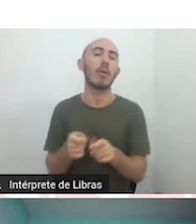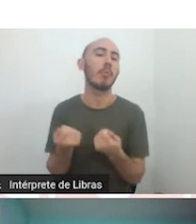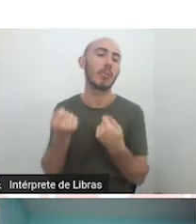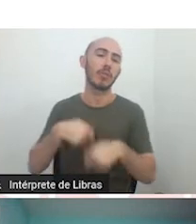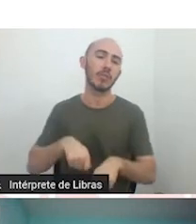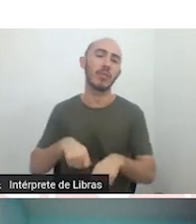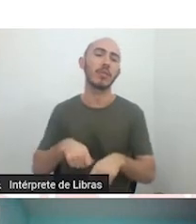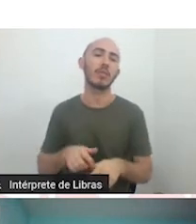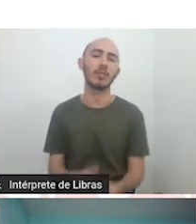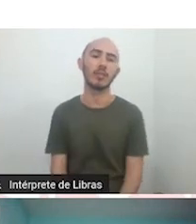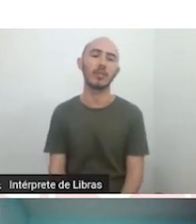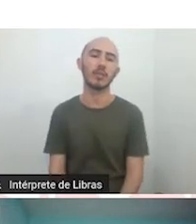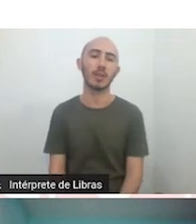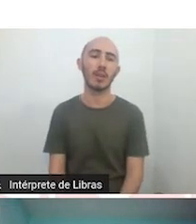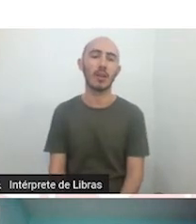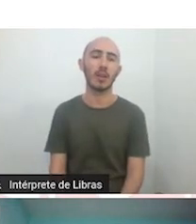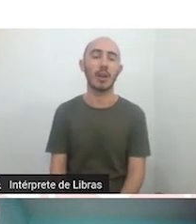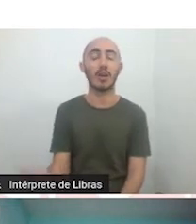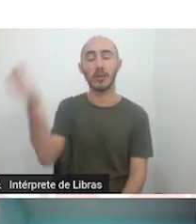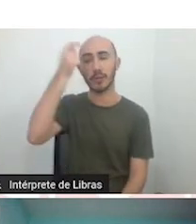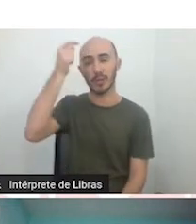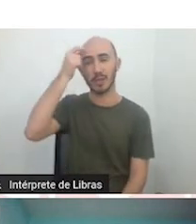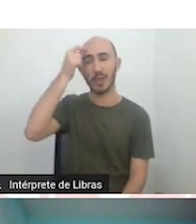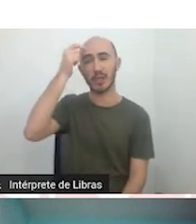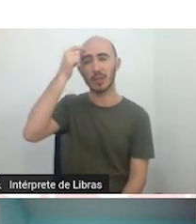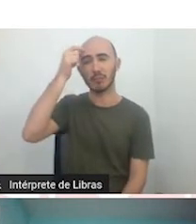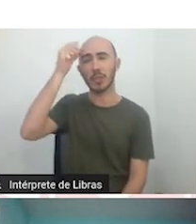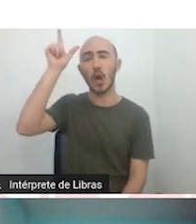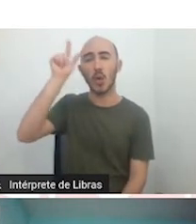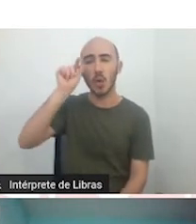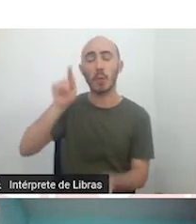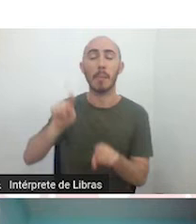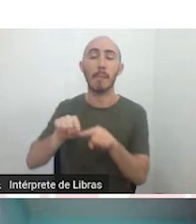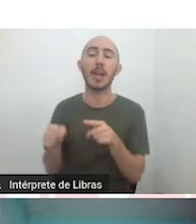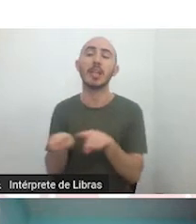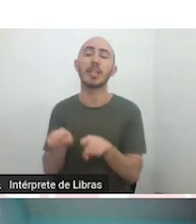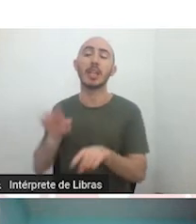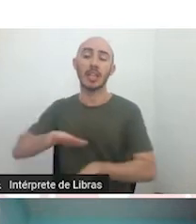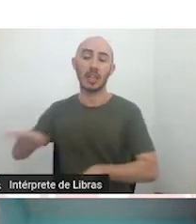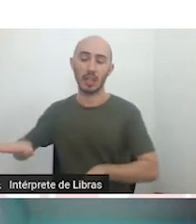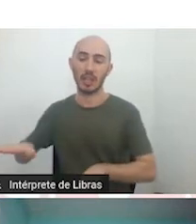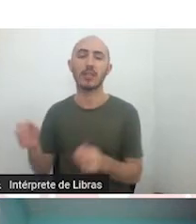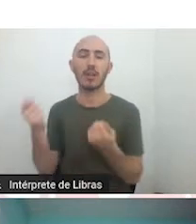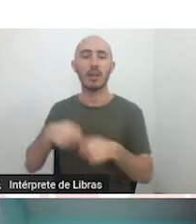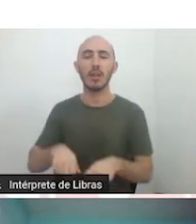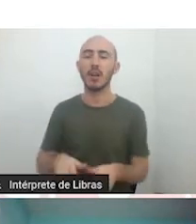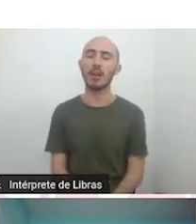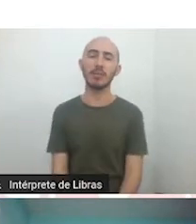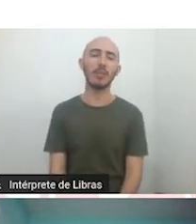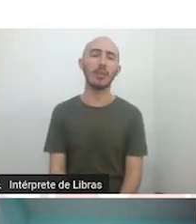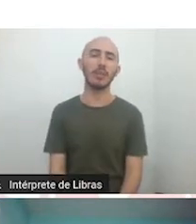de consciência também. E as crianças, apenas obstrução nasal ou inapetência, mesmo na ausência dos sintomas, pode ser